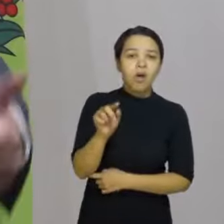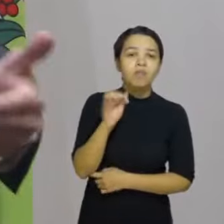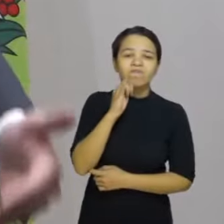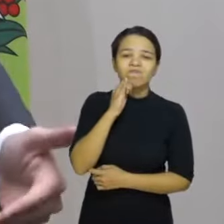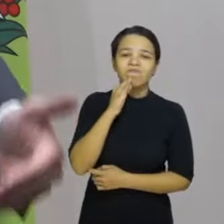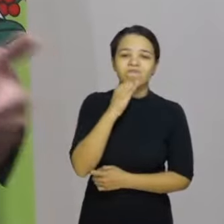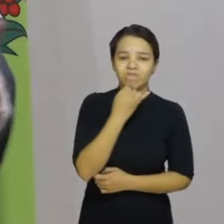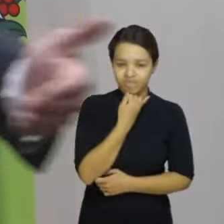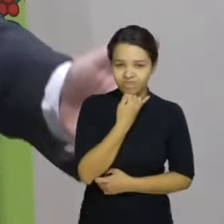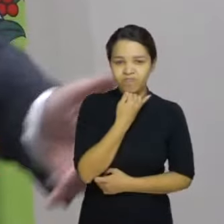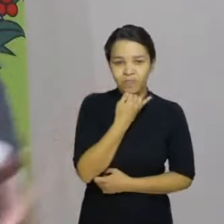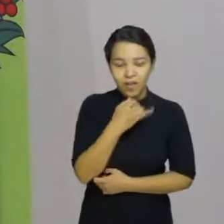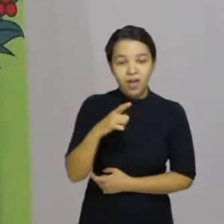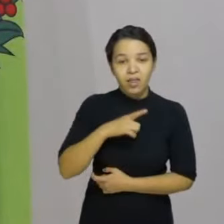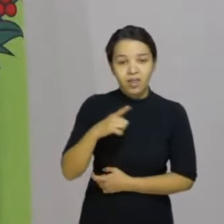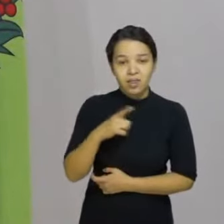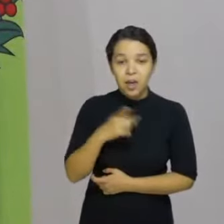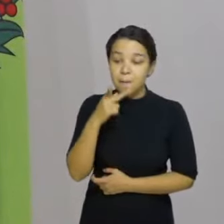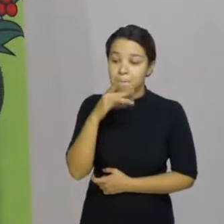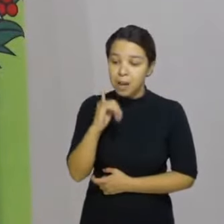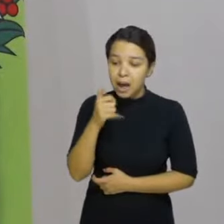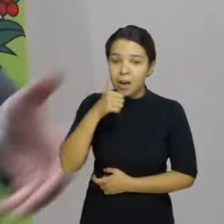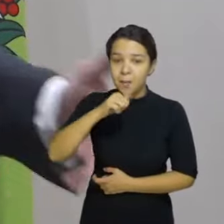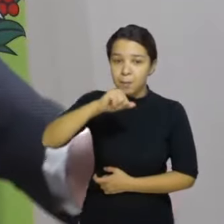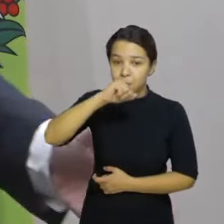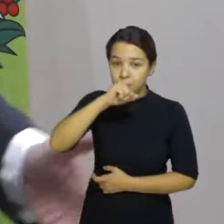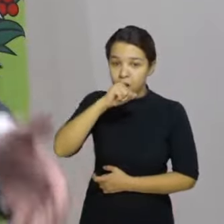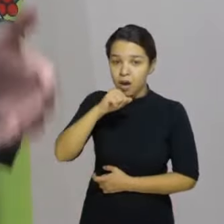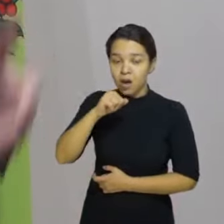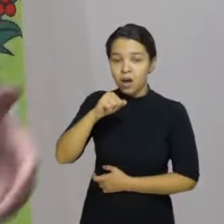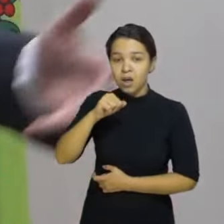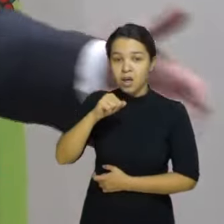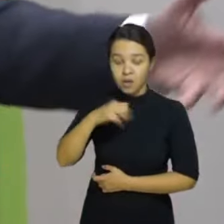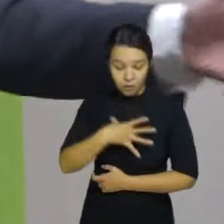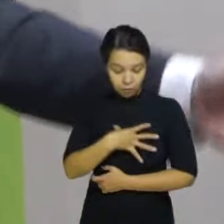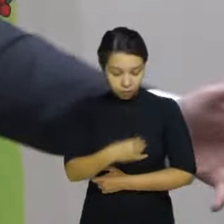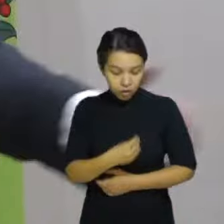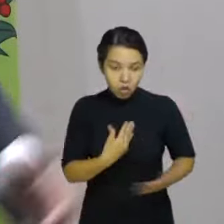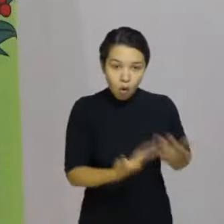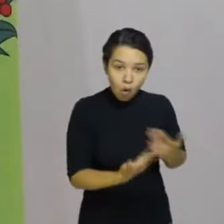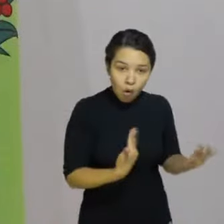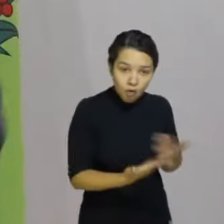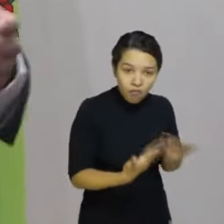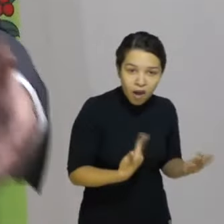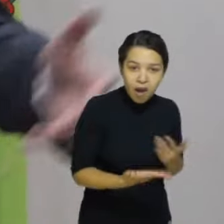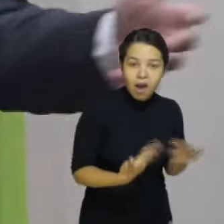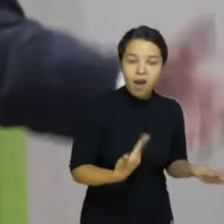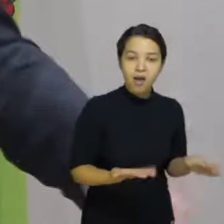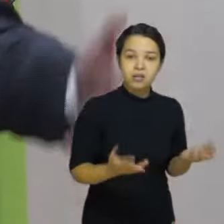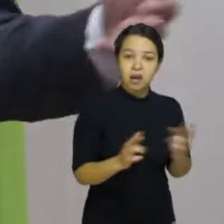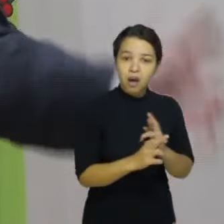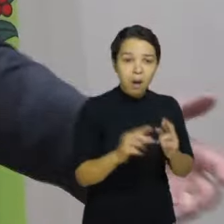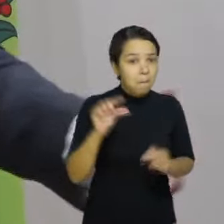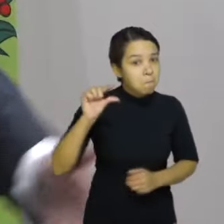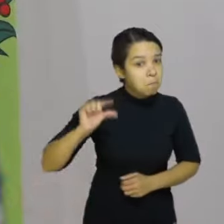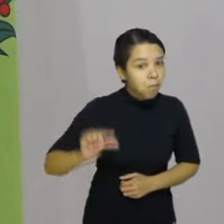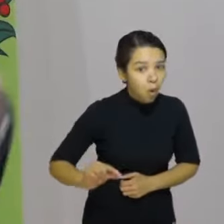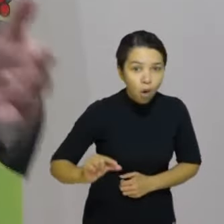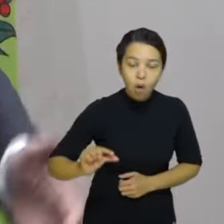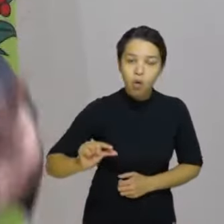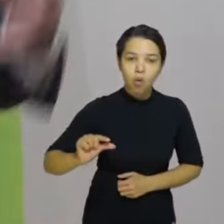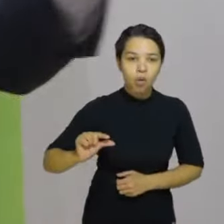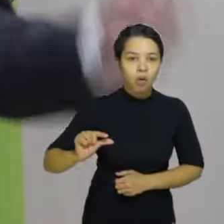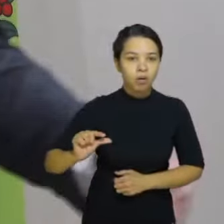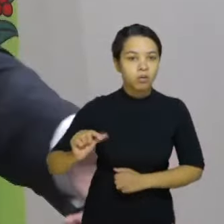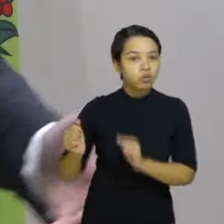da menor convivência entre pais e filhos. Pais e filhos hoje convivem menos. As famílias convivem menos,